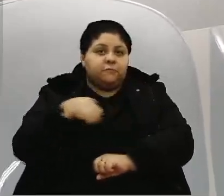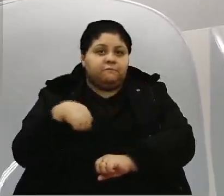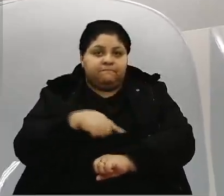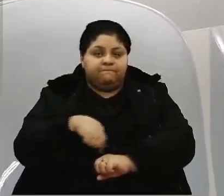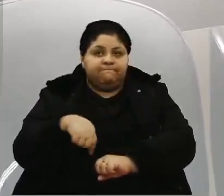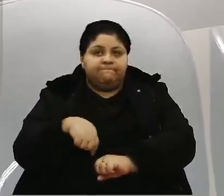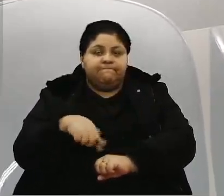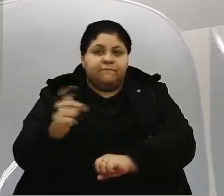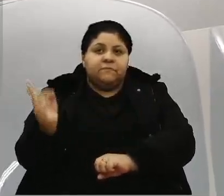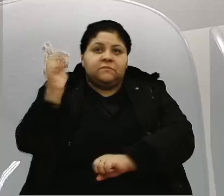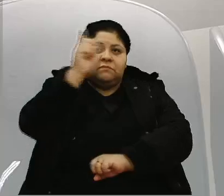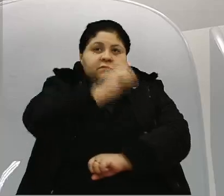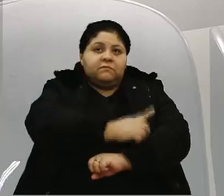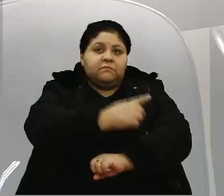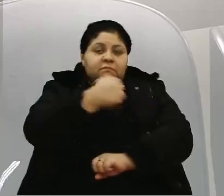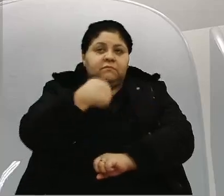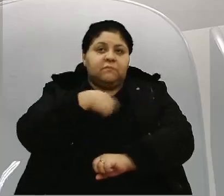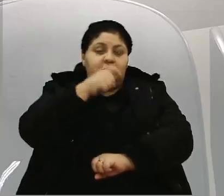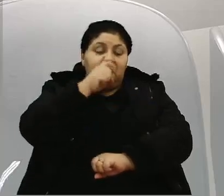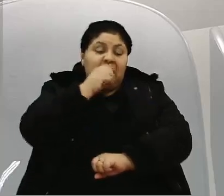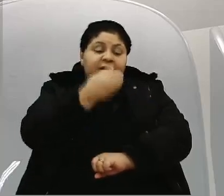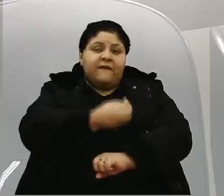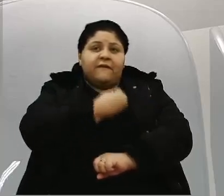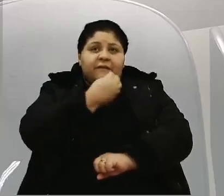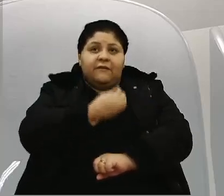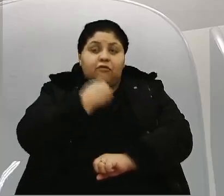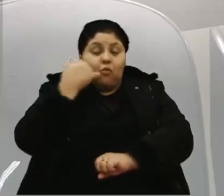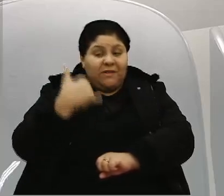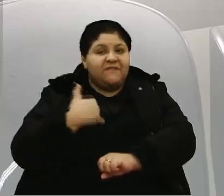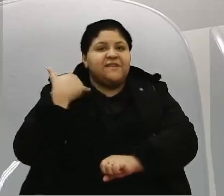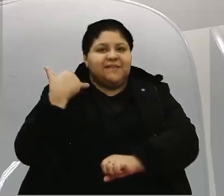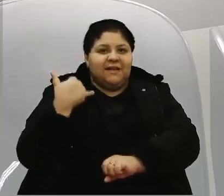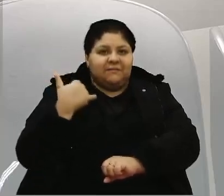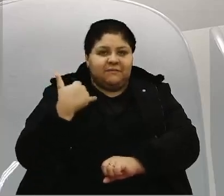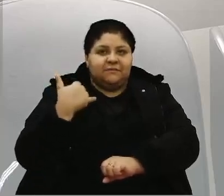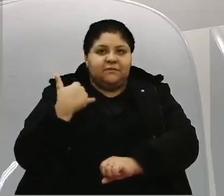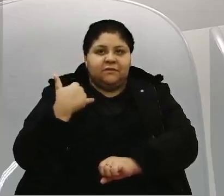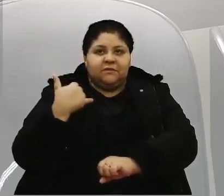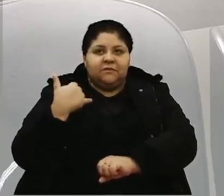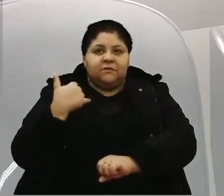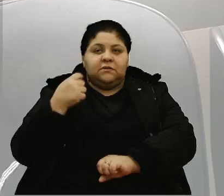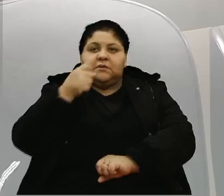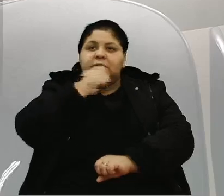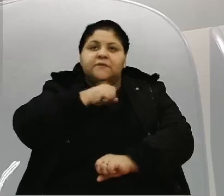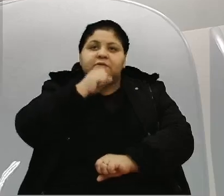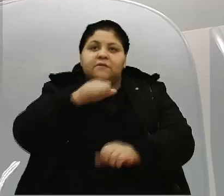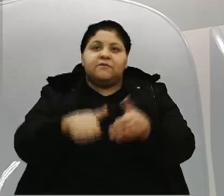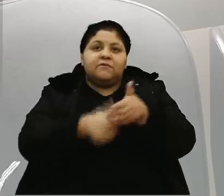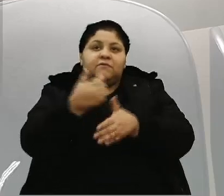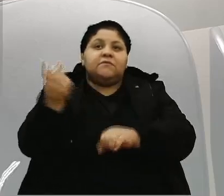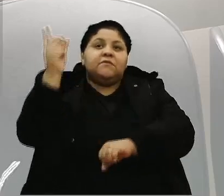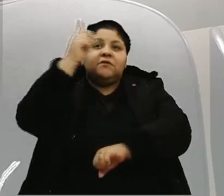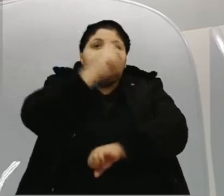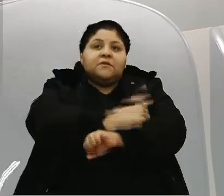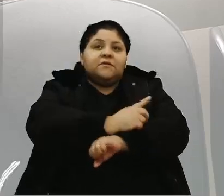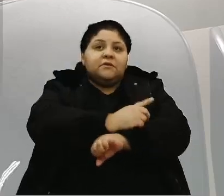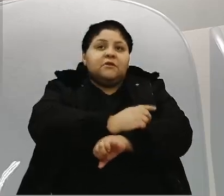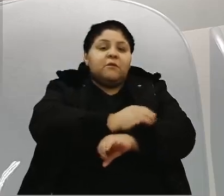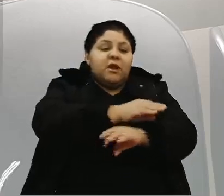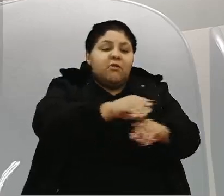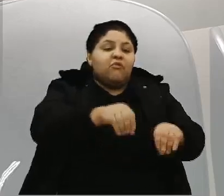o dia que o meu pai estivesse vivo, seria aniversário, os antigos dizem que é o melhor dia para podar as